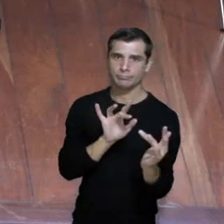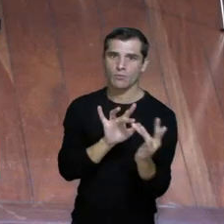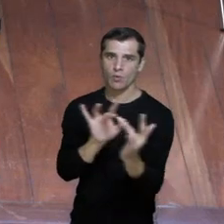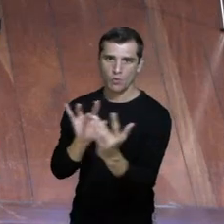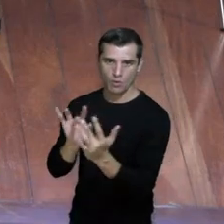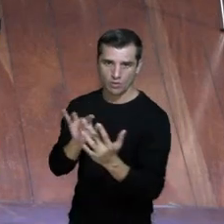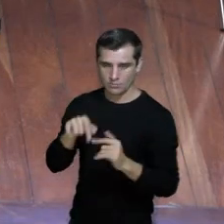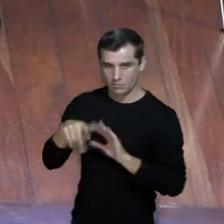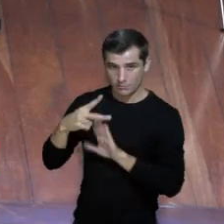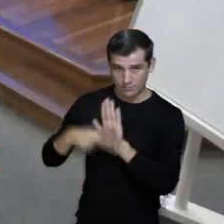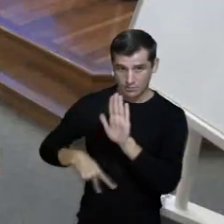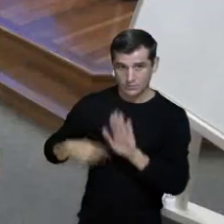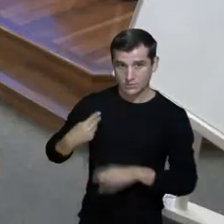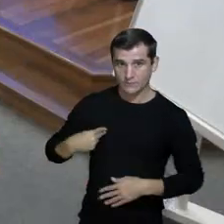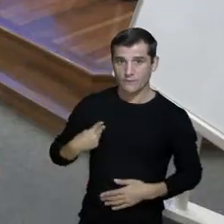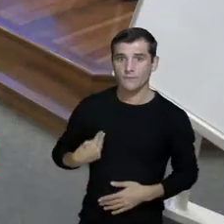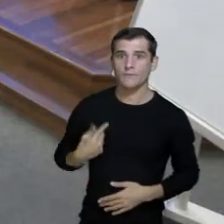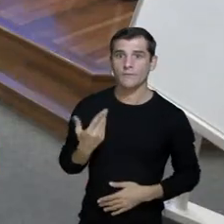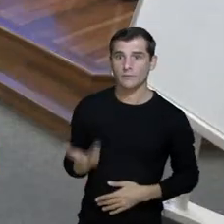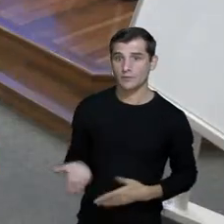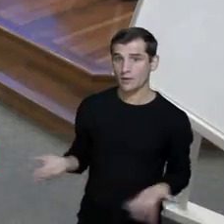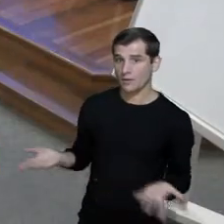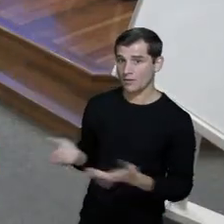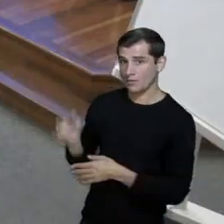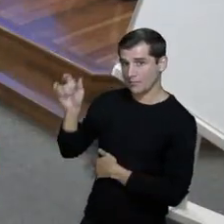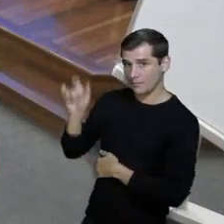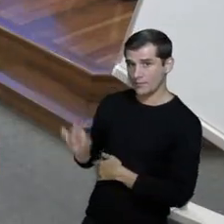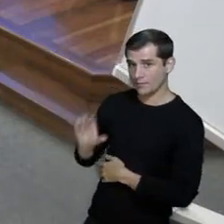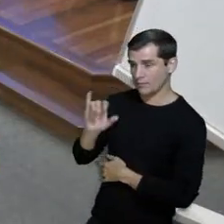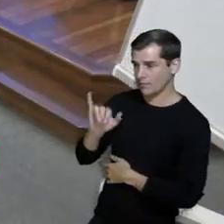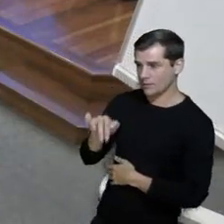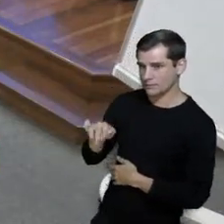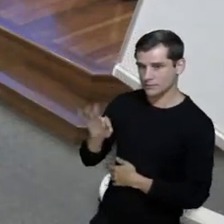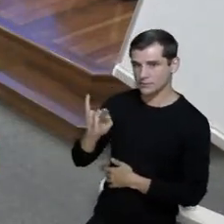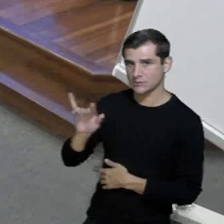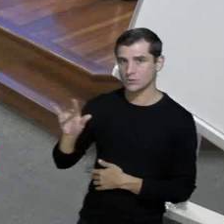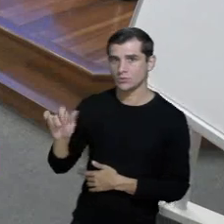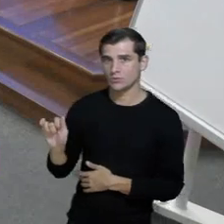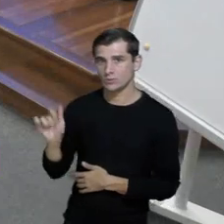vez professora Cíntia passo a palavra